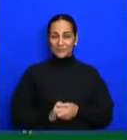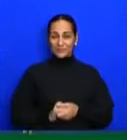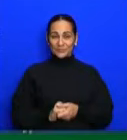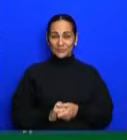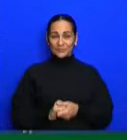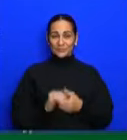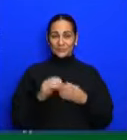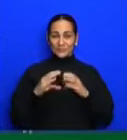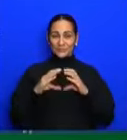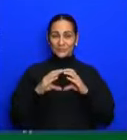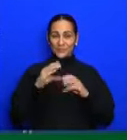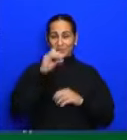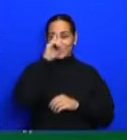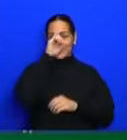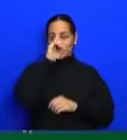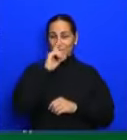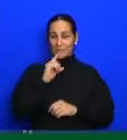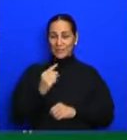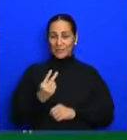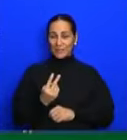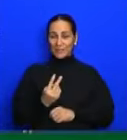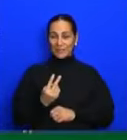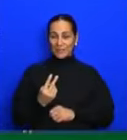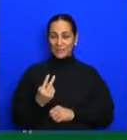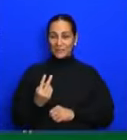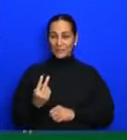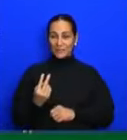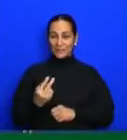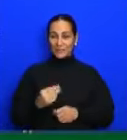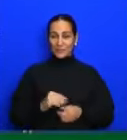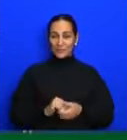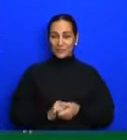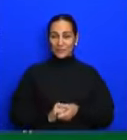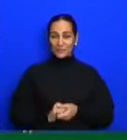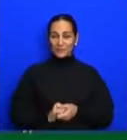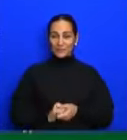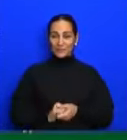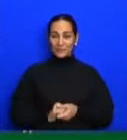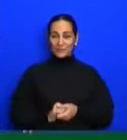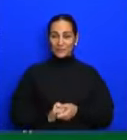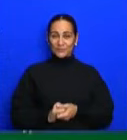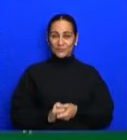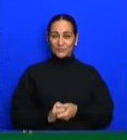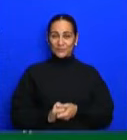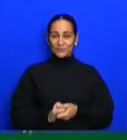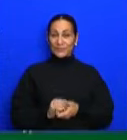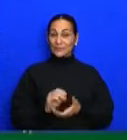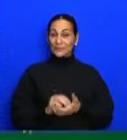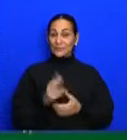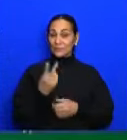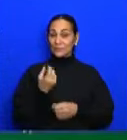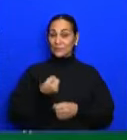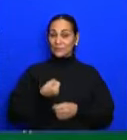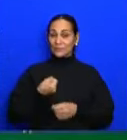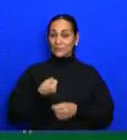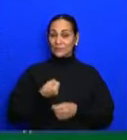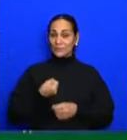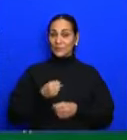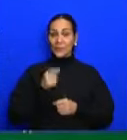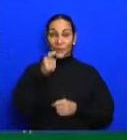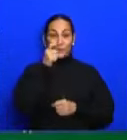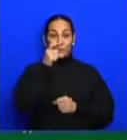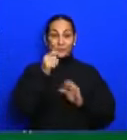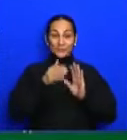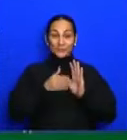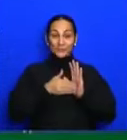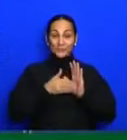Mais uma dezena chegando, bola amarela 22. Amarela 22. Faltam dois números. De